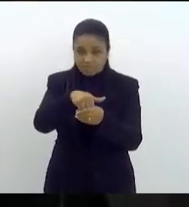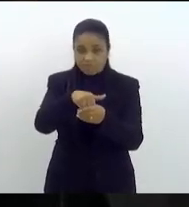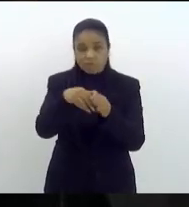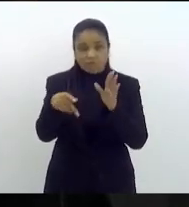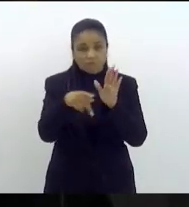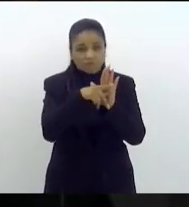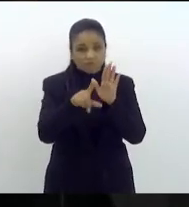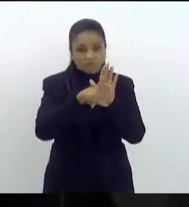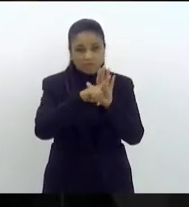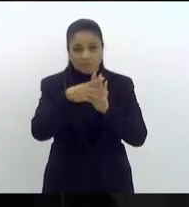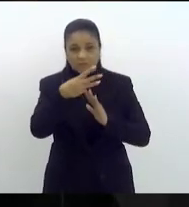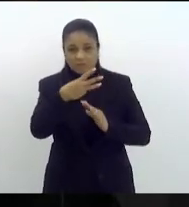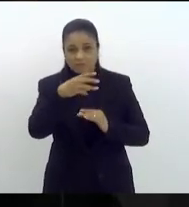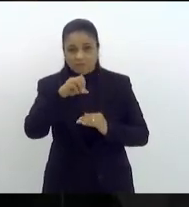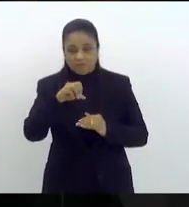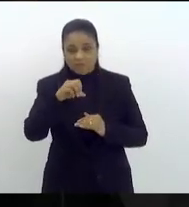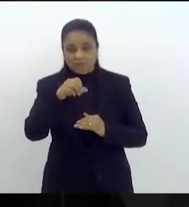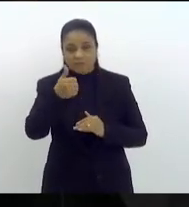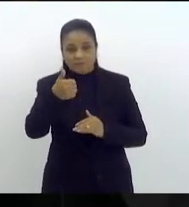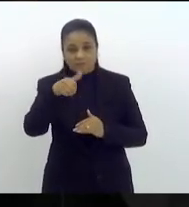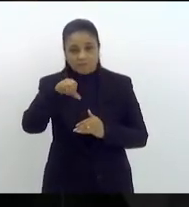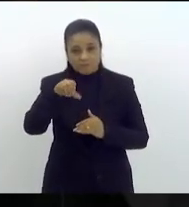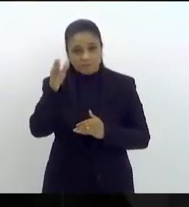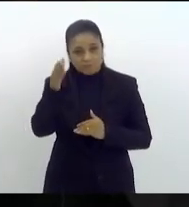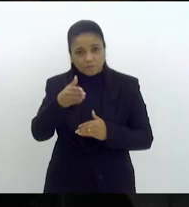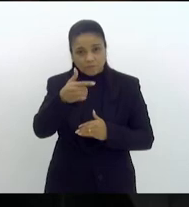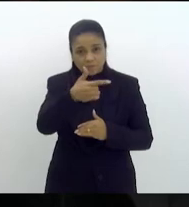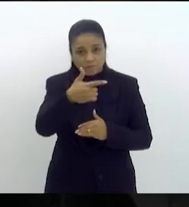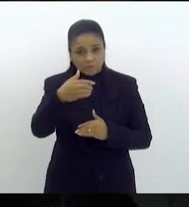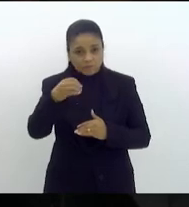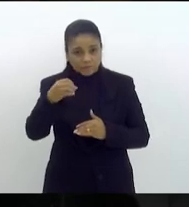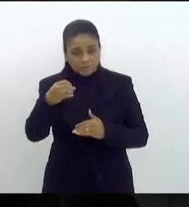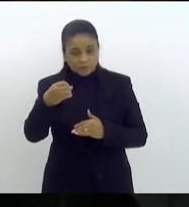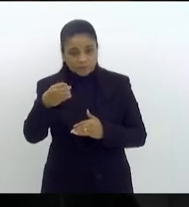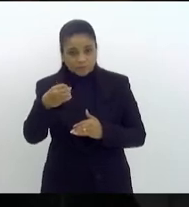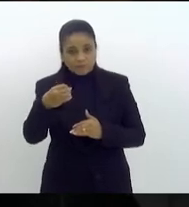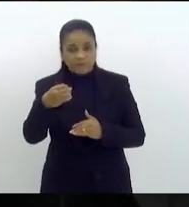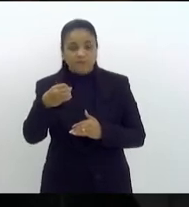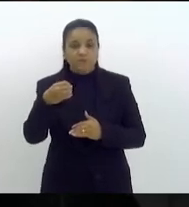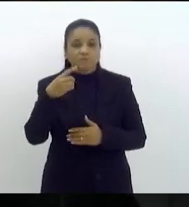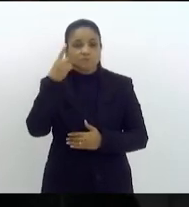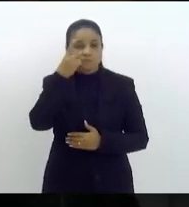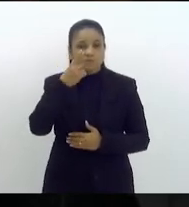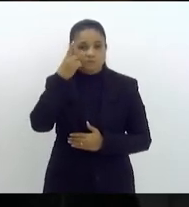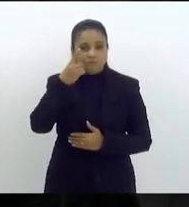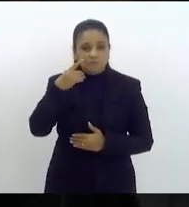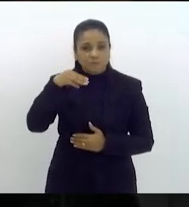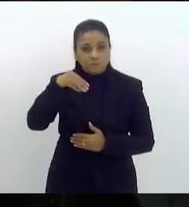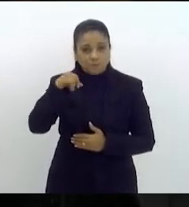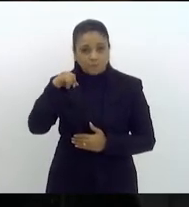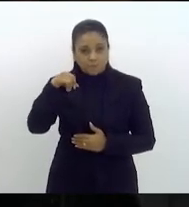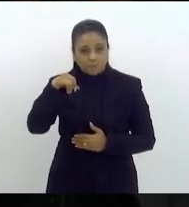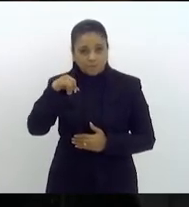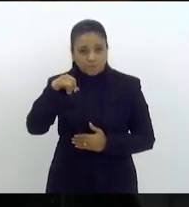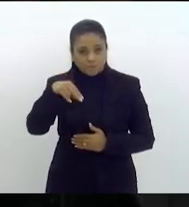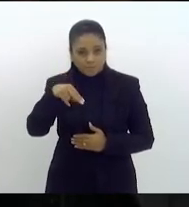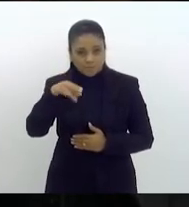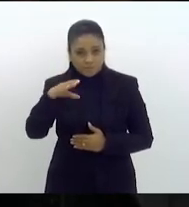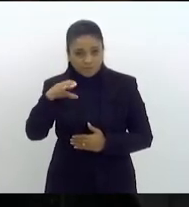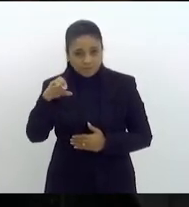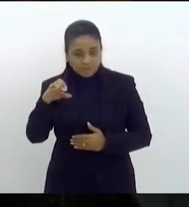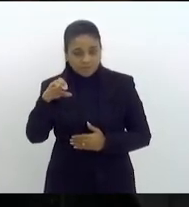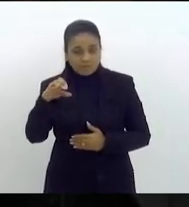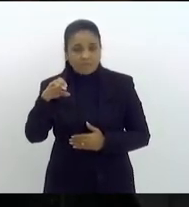de lei 3019 de 20 de autoria deputado Carlos Mickey que dispõe sobre